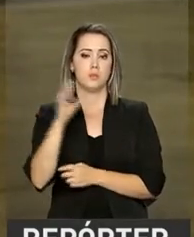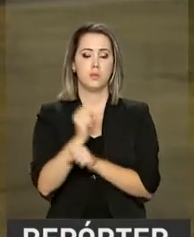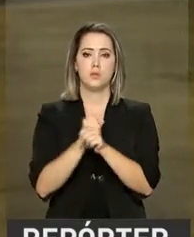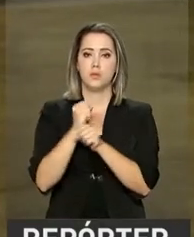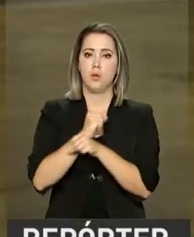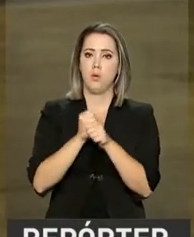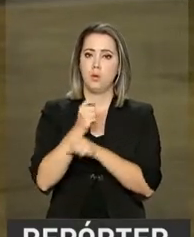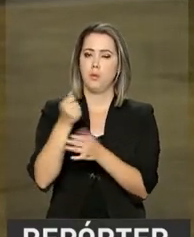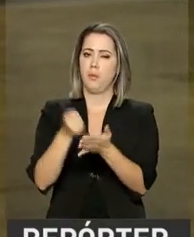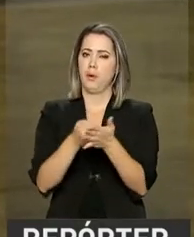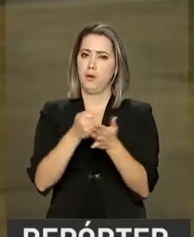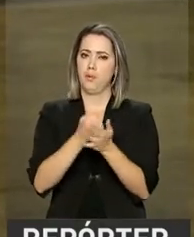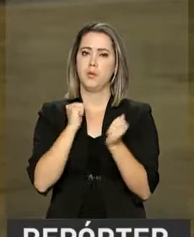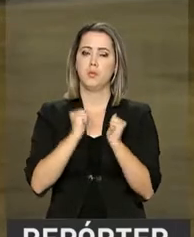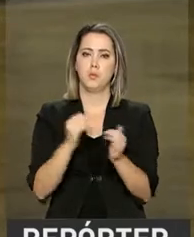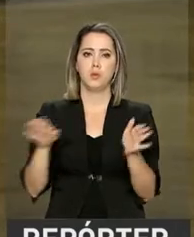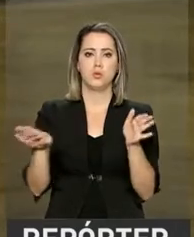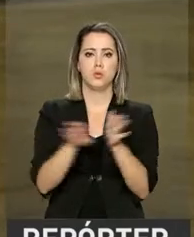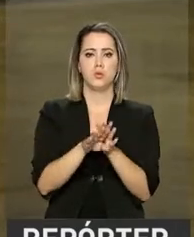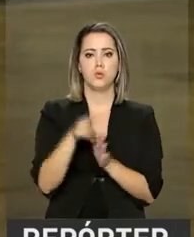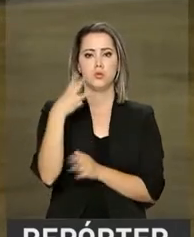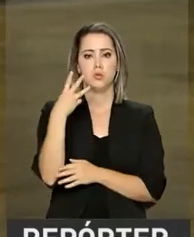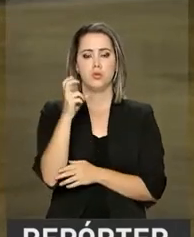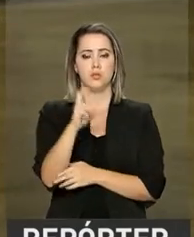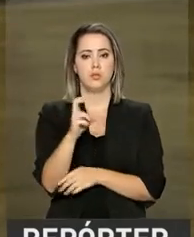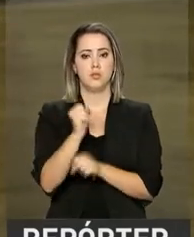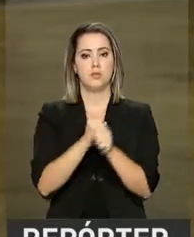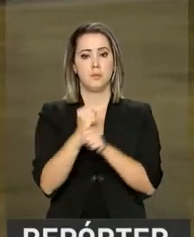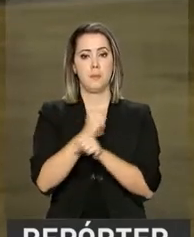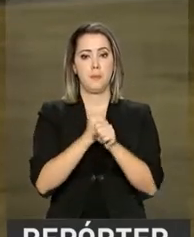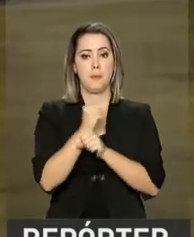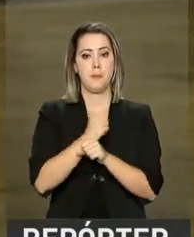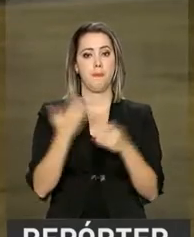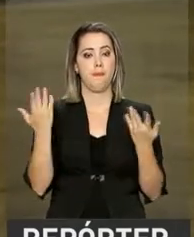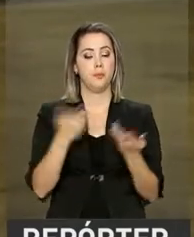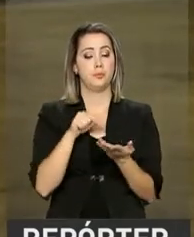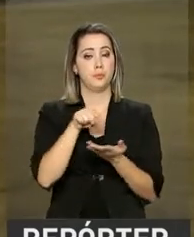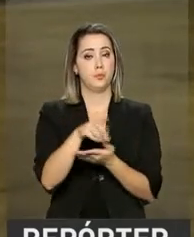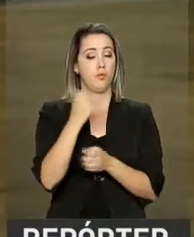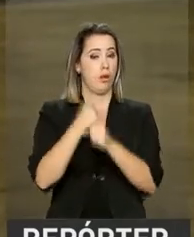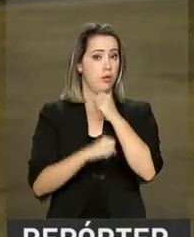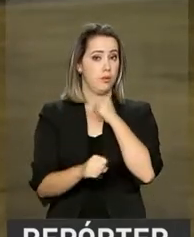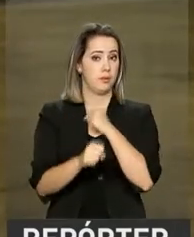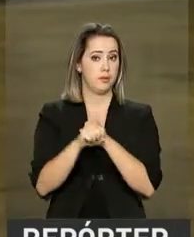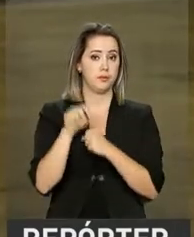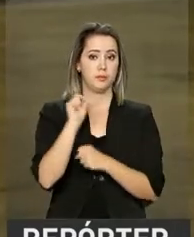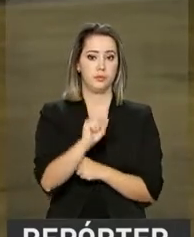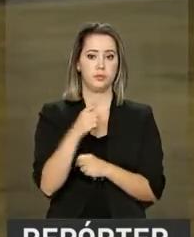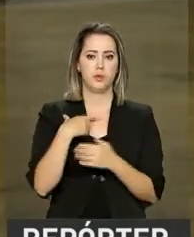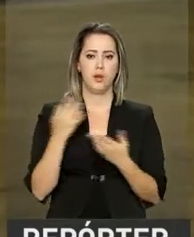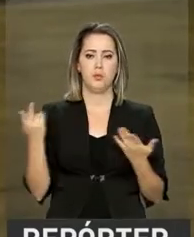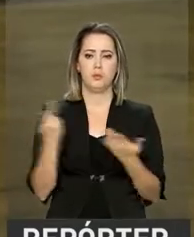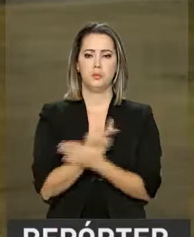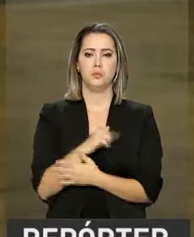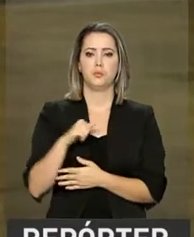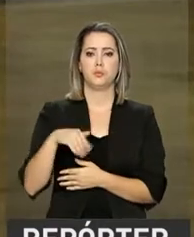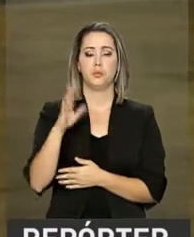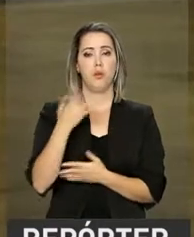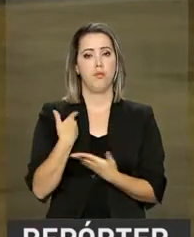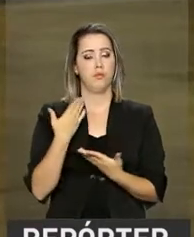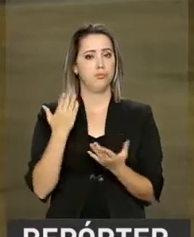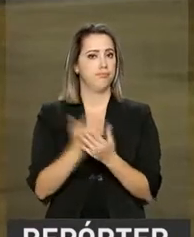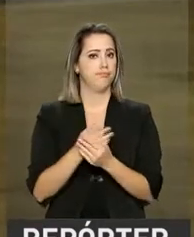de pagamento pode chegar a 35 anos na edição do feirão do ano passado foram realizados ou